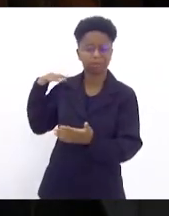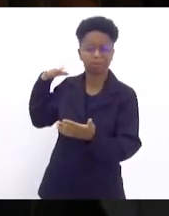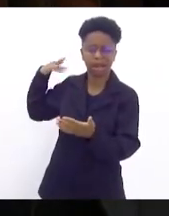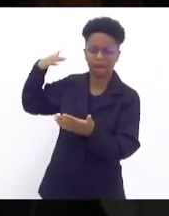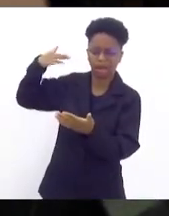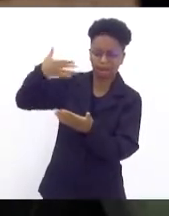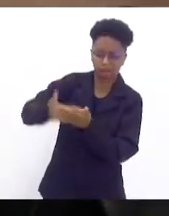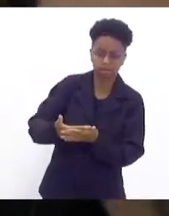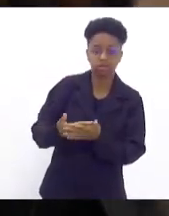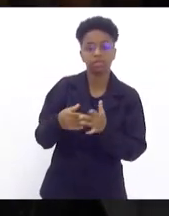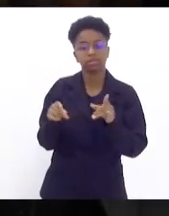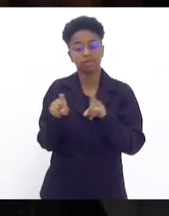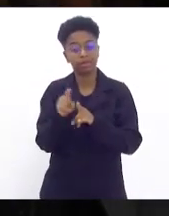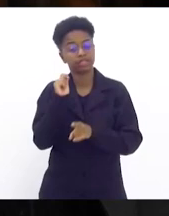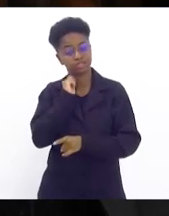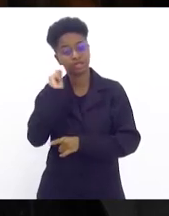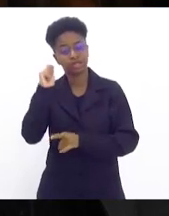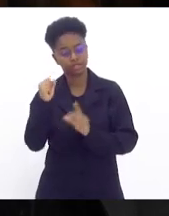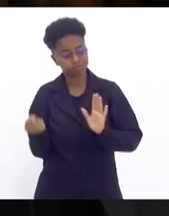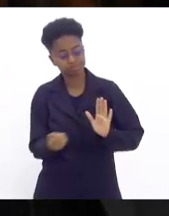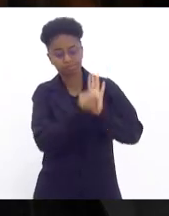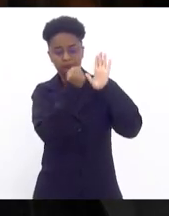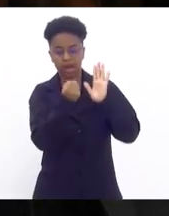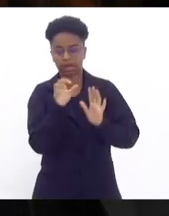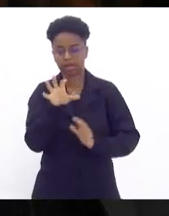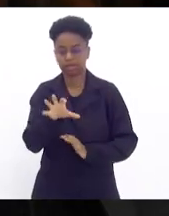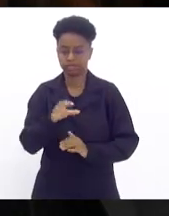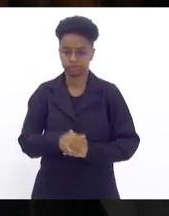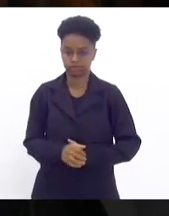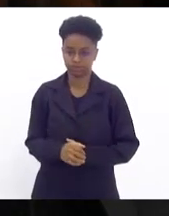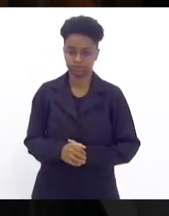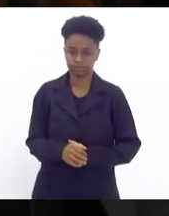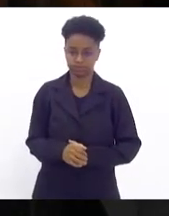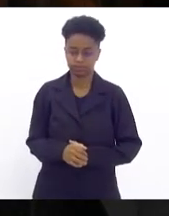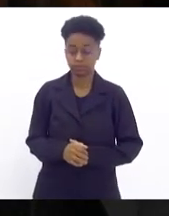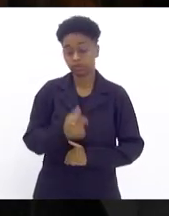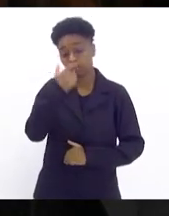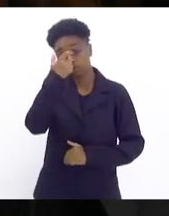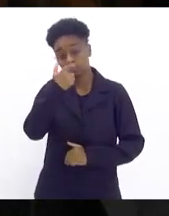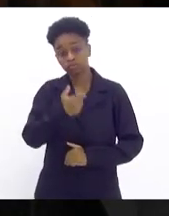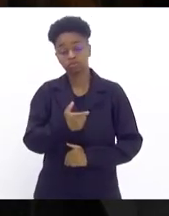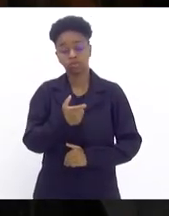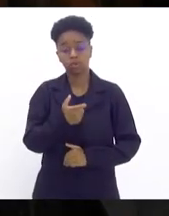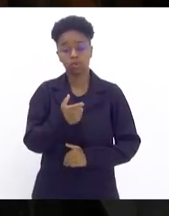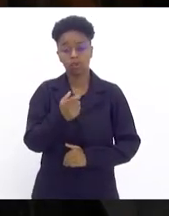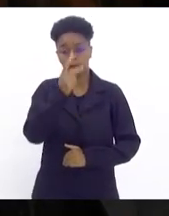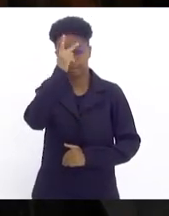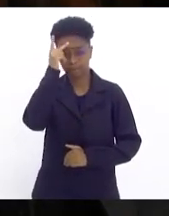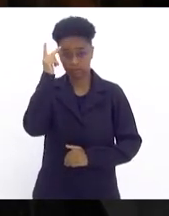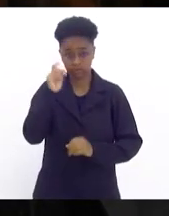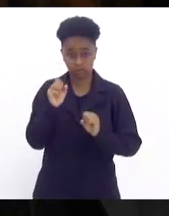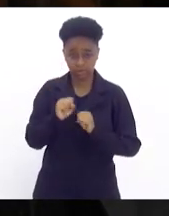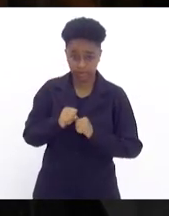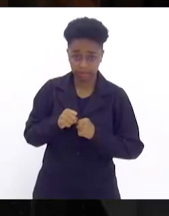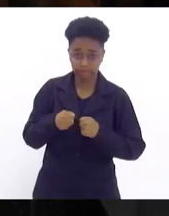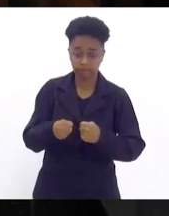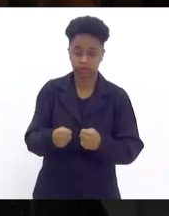é esse símbolo eu sou um daqueles que defende